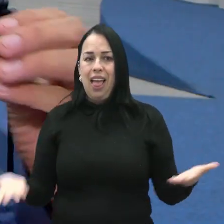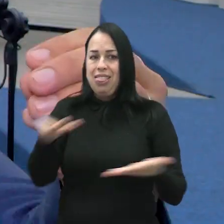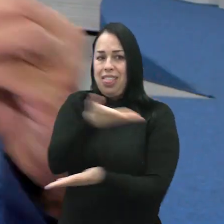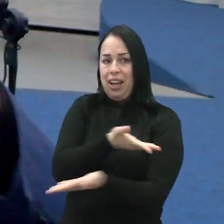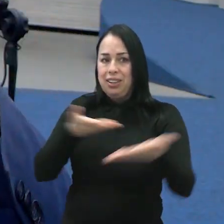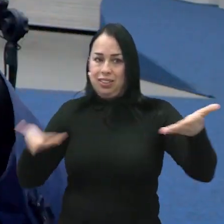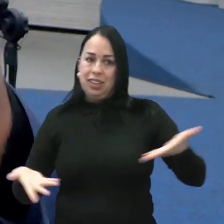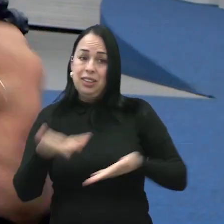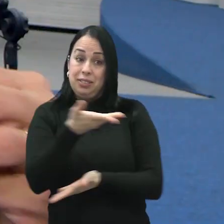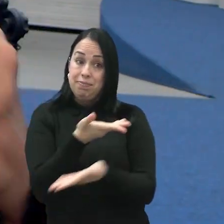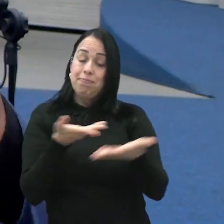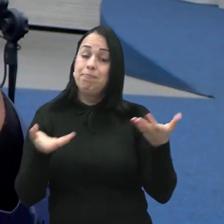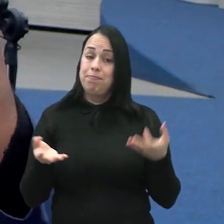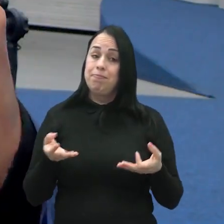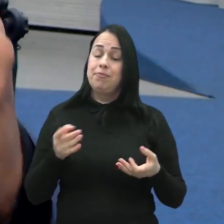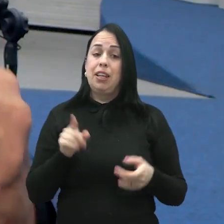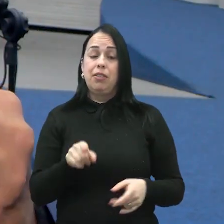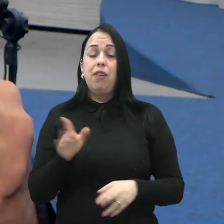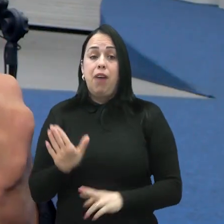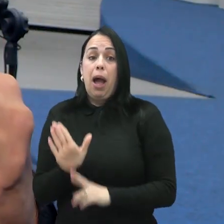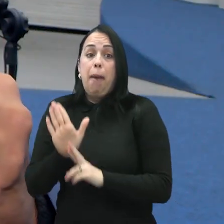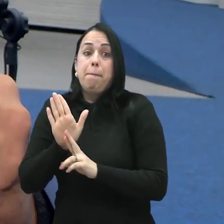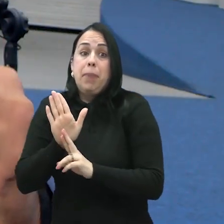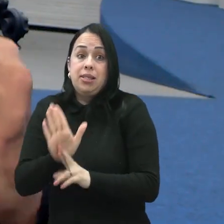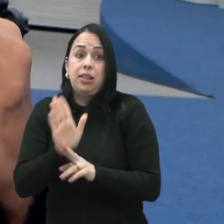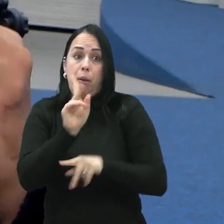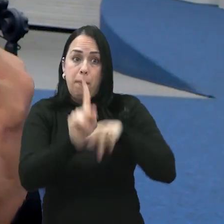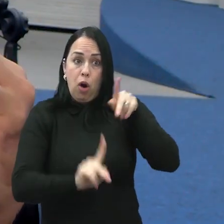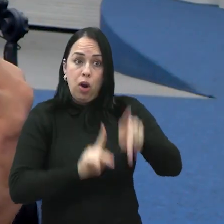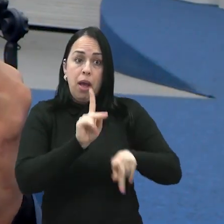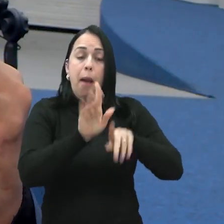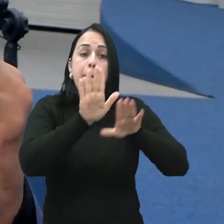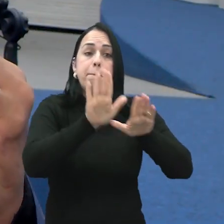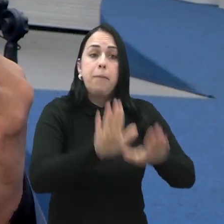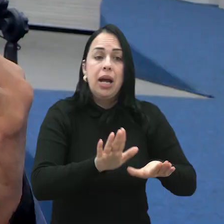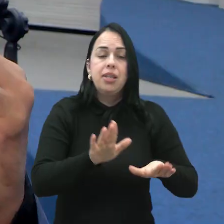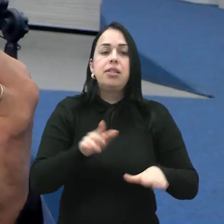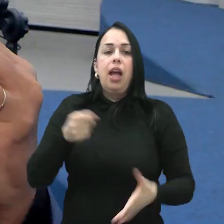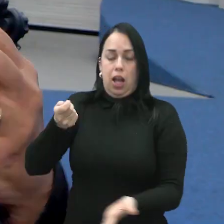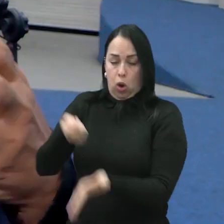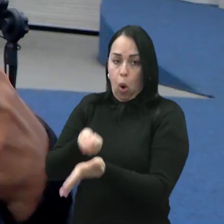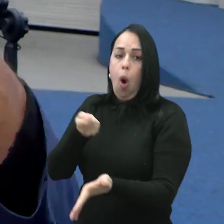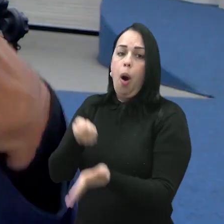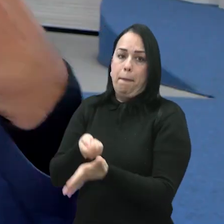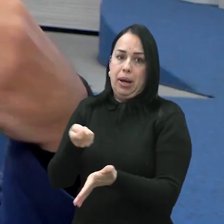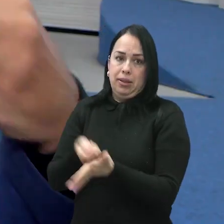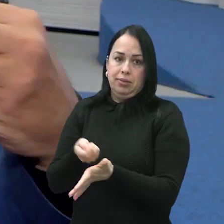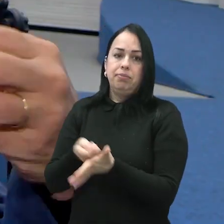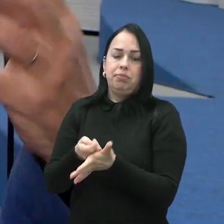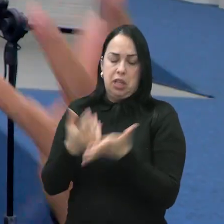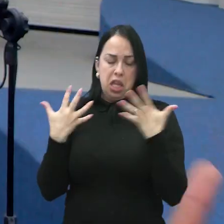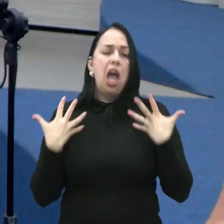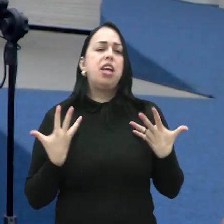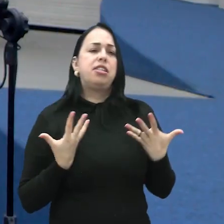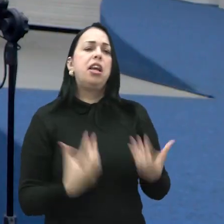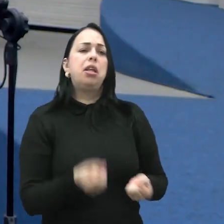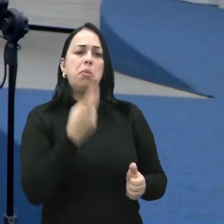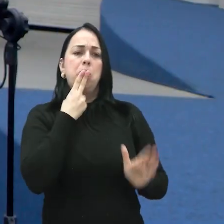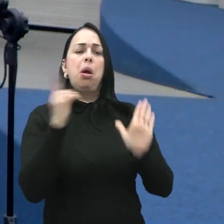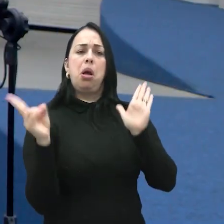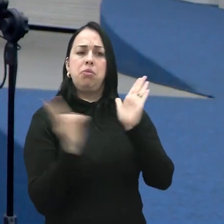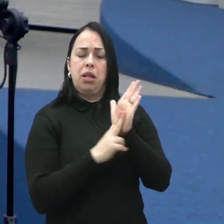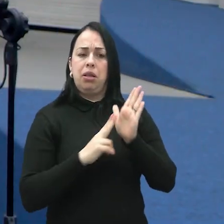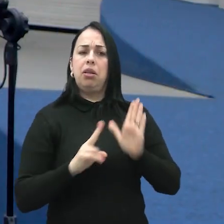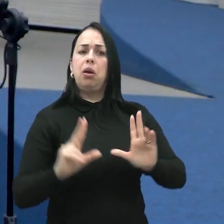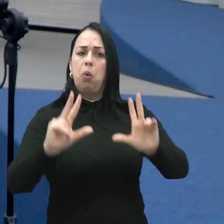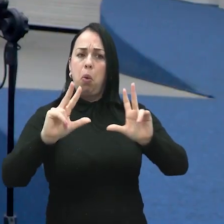um caminho que vai e que vem. A representatividade se fortalece a partir do momento em que o vereador encampa